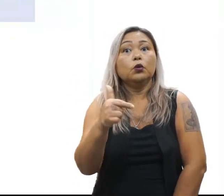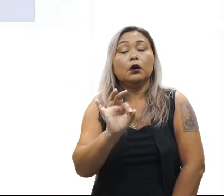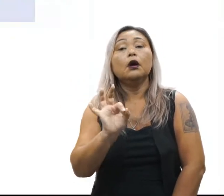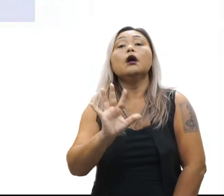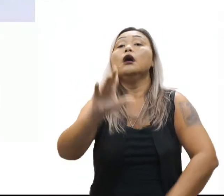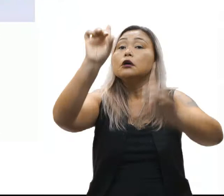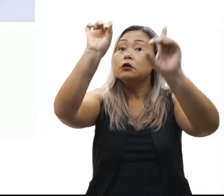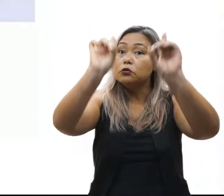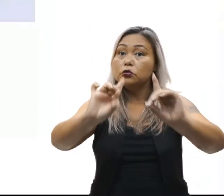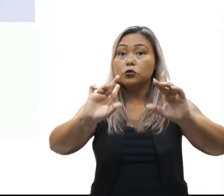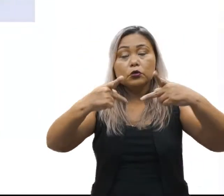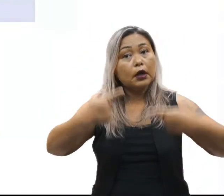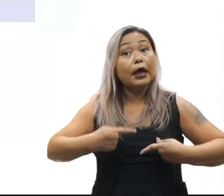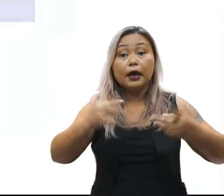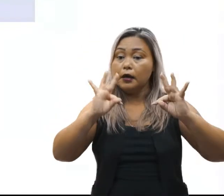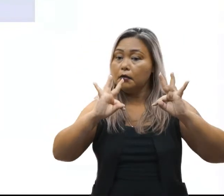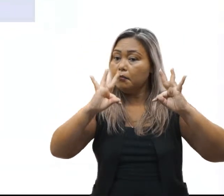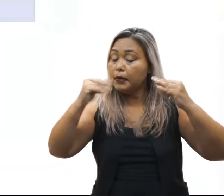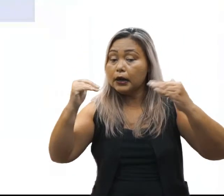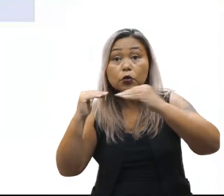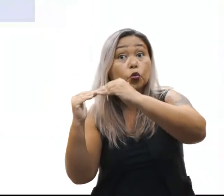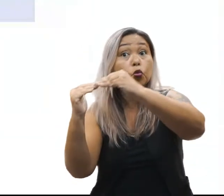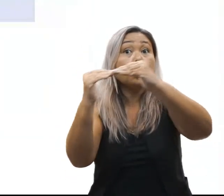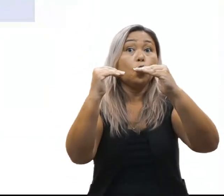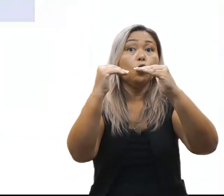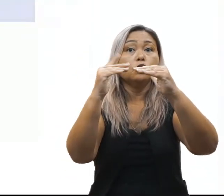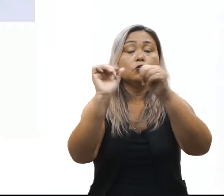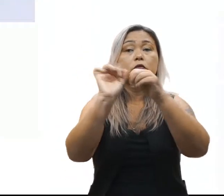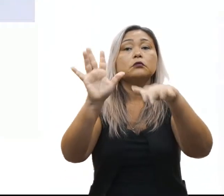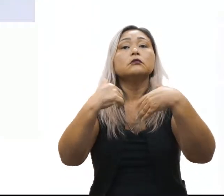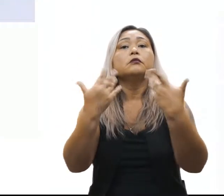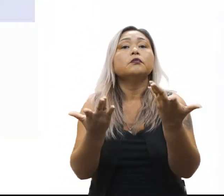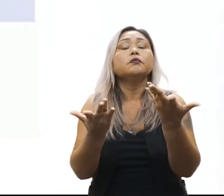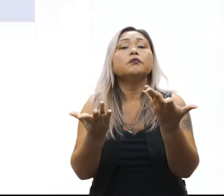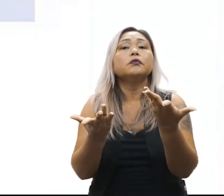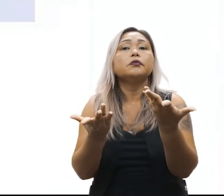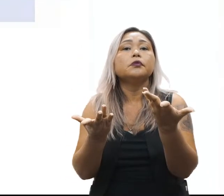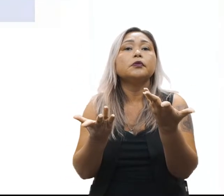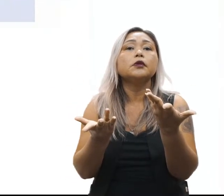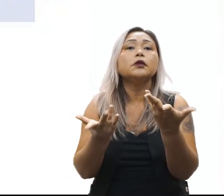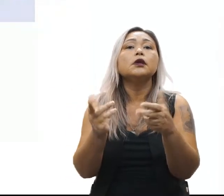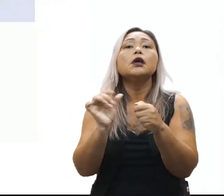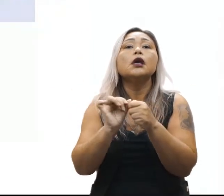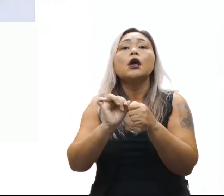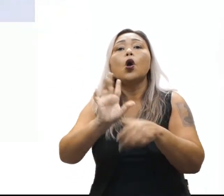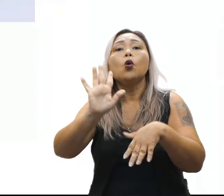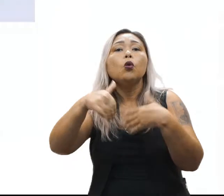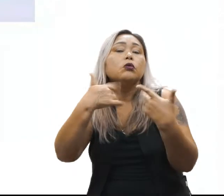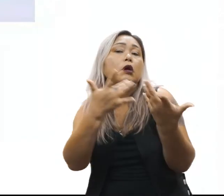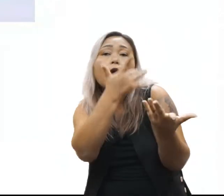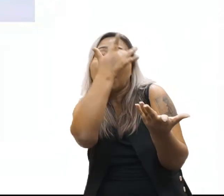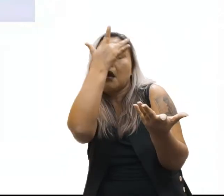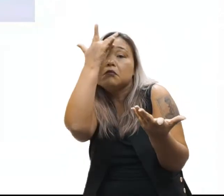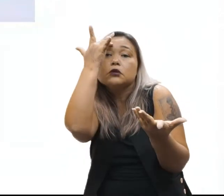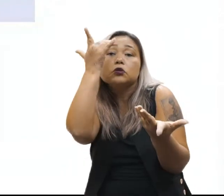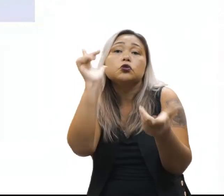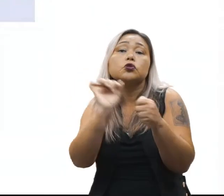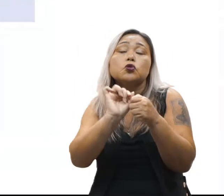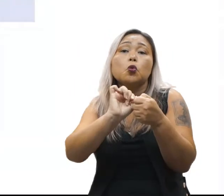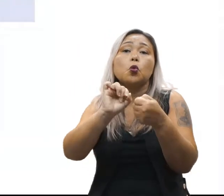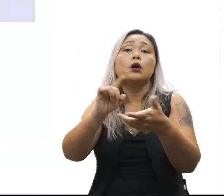para todos e não é comercializável, né? Ele é imprescritível, ou seja, não